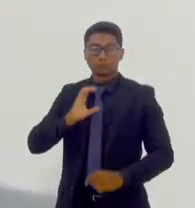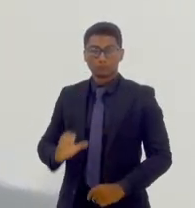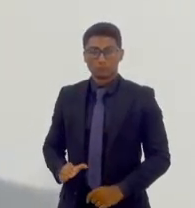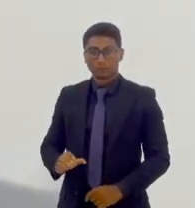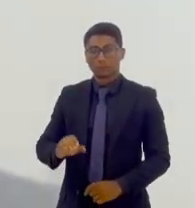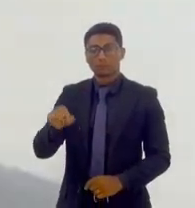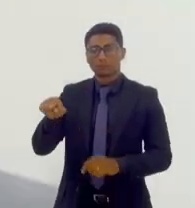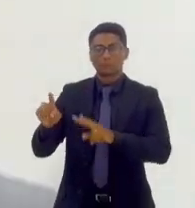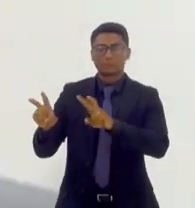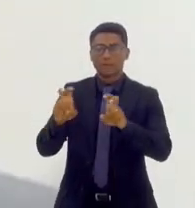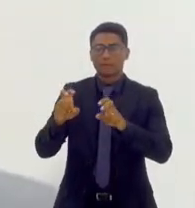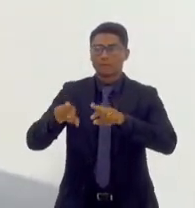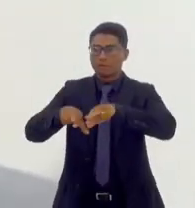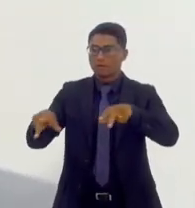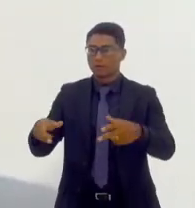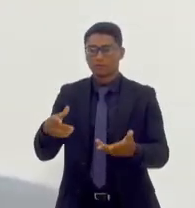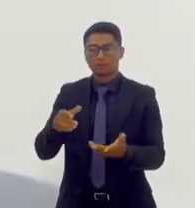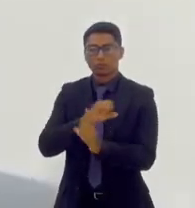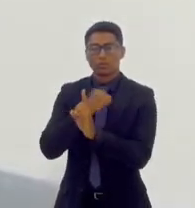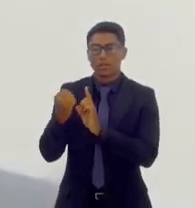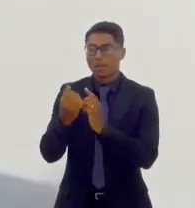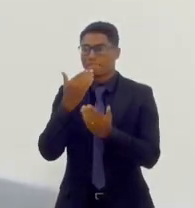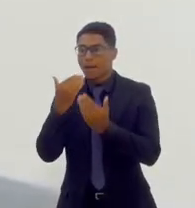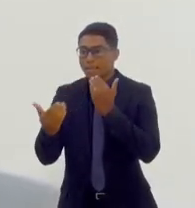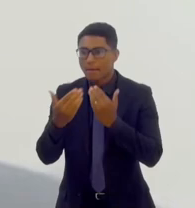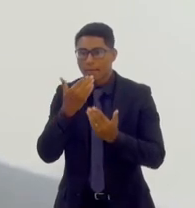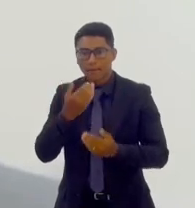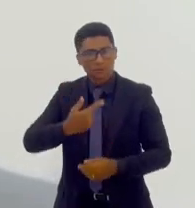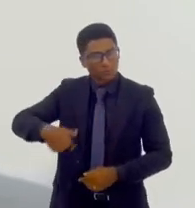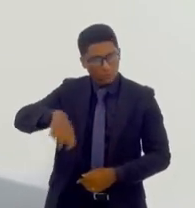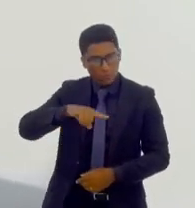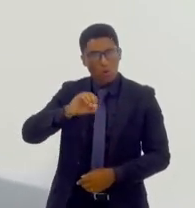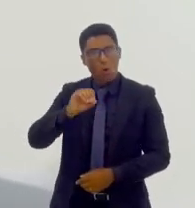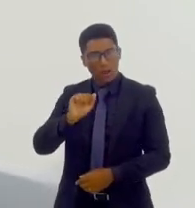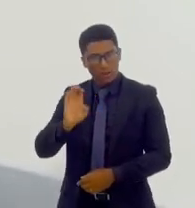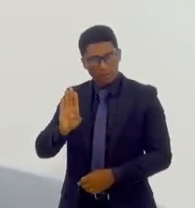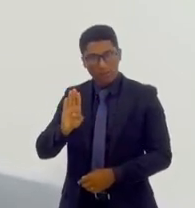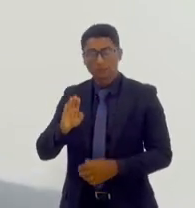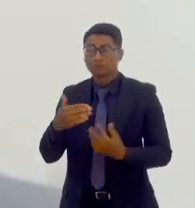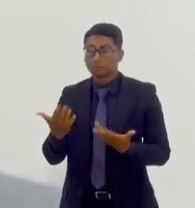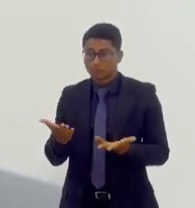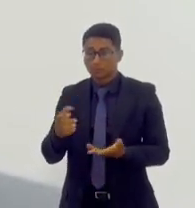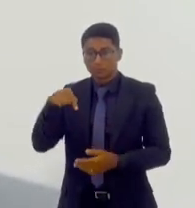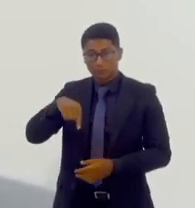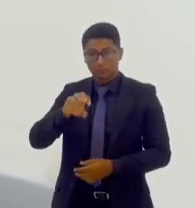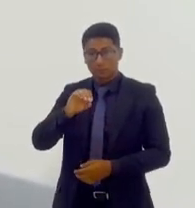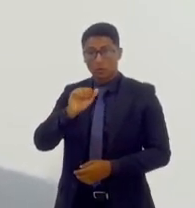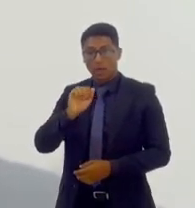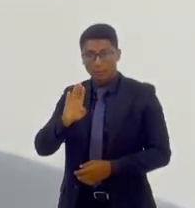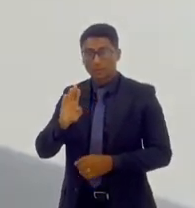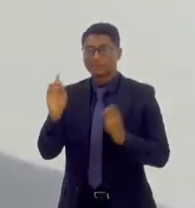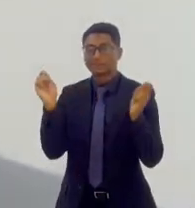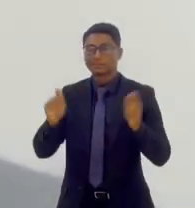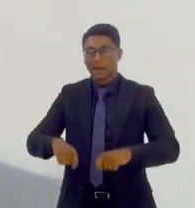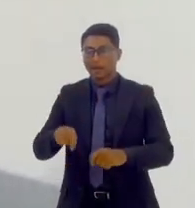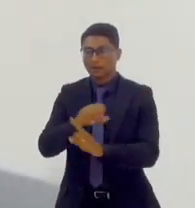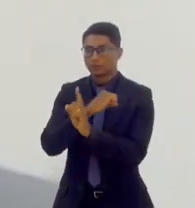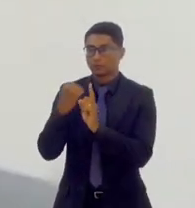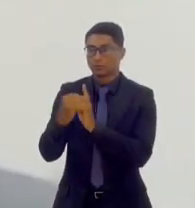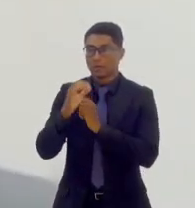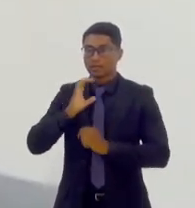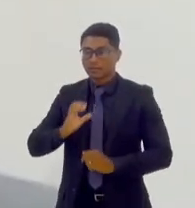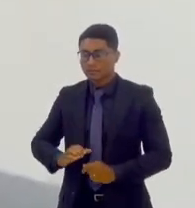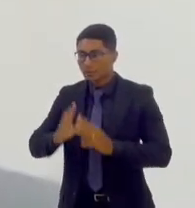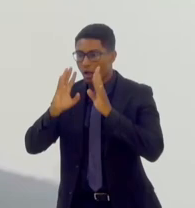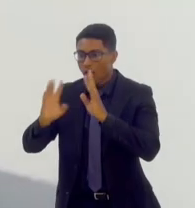civil como um todo. A ordem tem essa capacidade, a capacidade de agregar esse sentimento da sociedade civil como